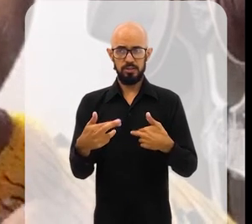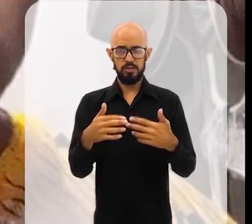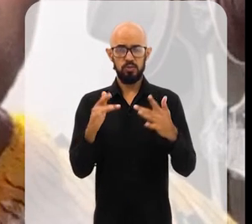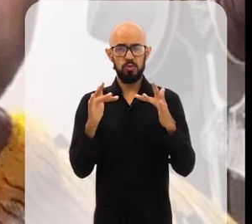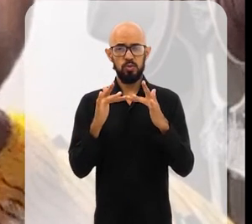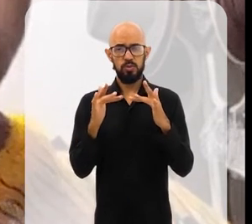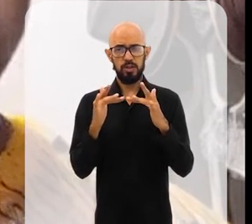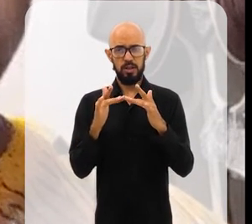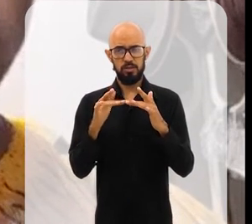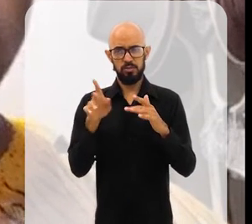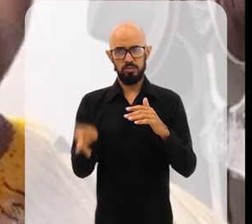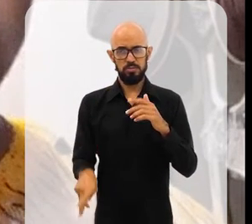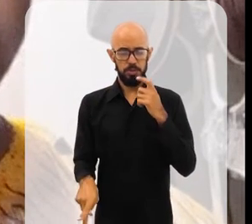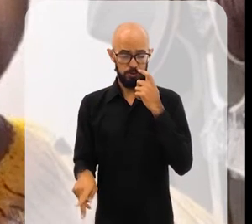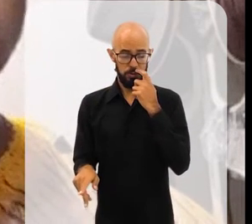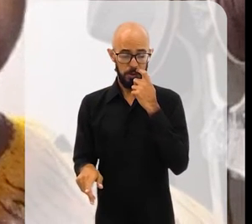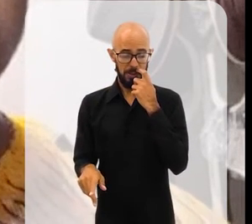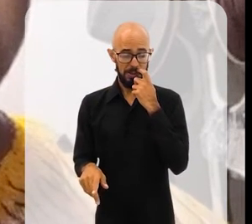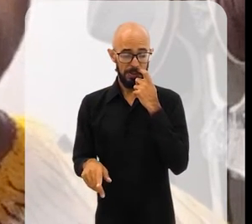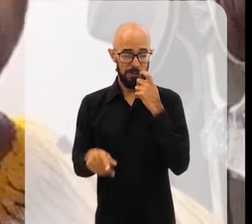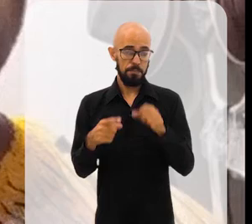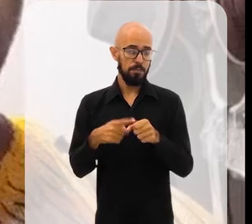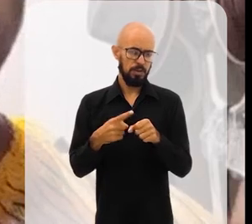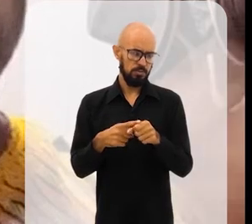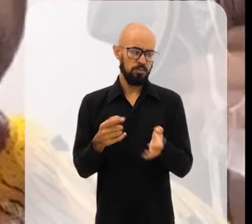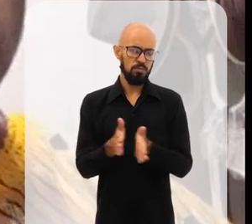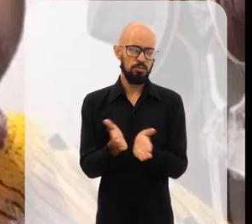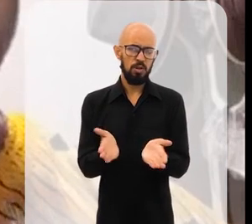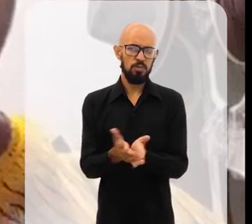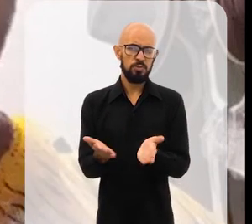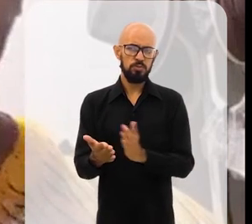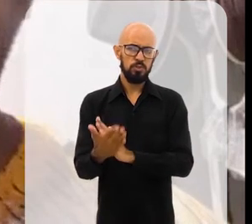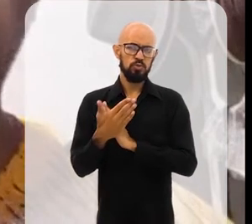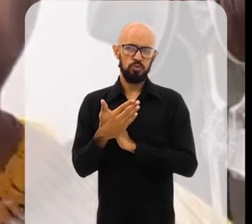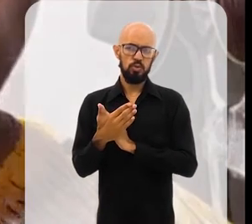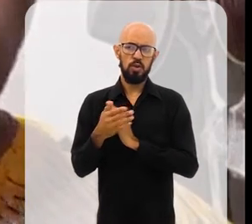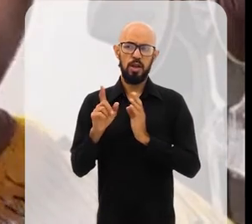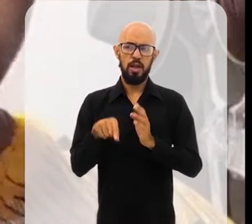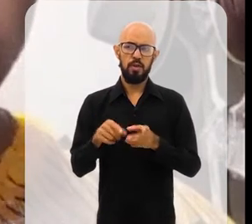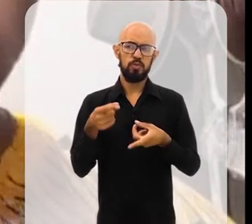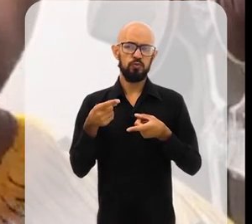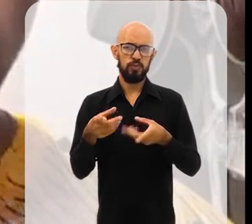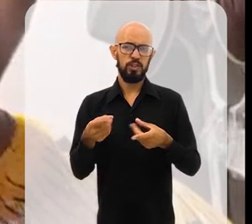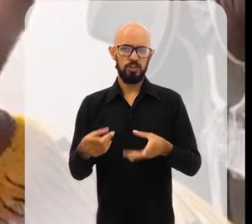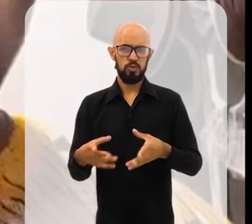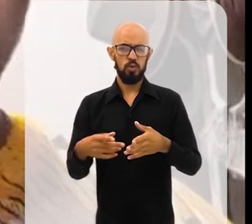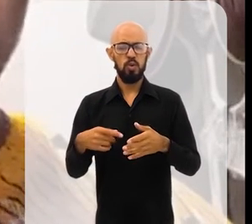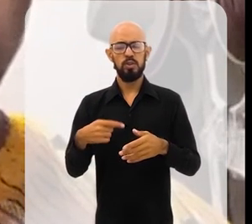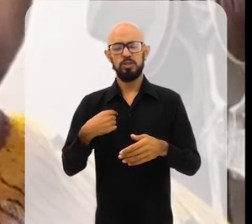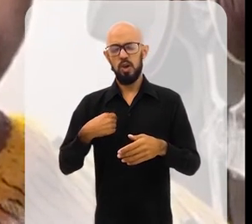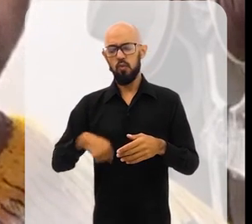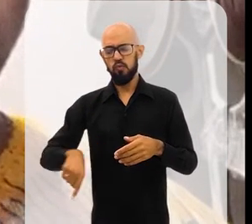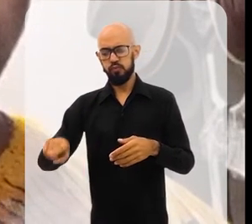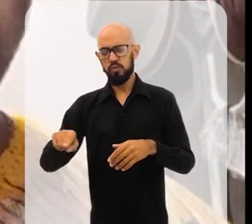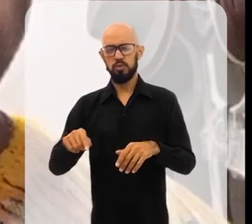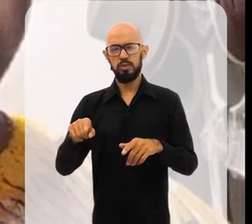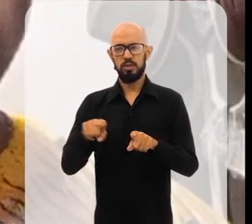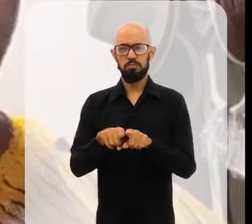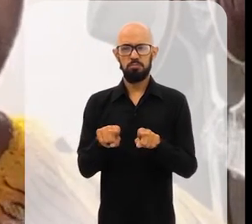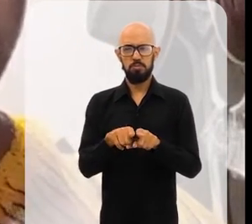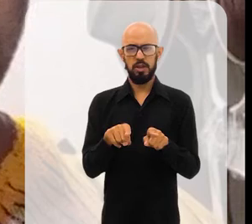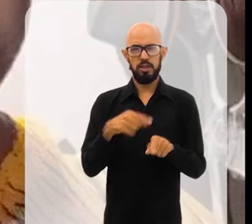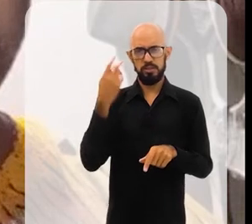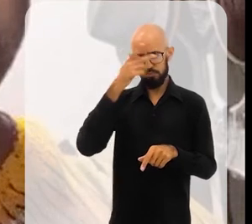relação direta, no contato direto da periferia, me ajudou aí nos comerciantes, aí nas pessoas conhecidas,